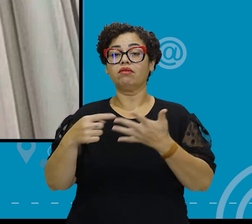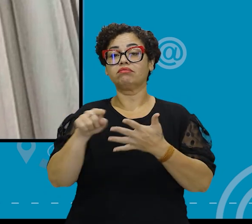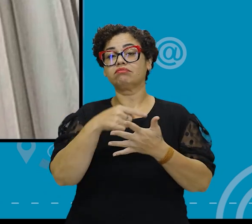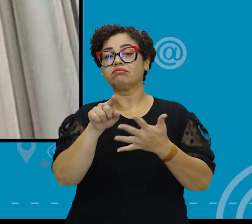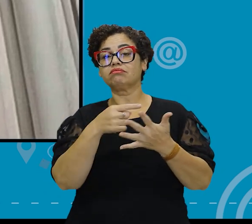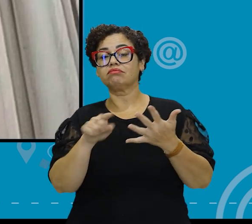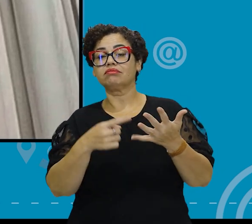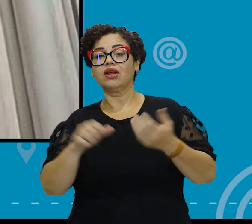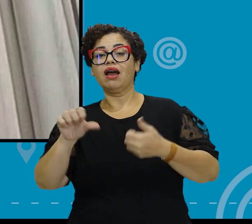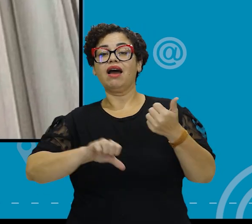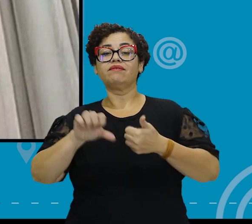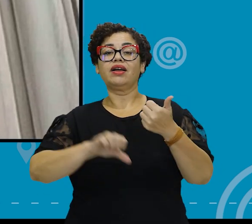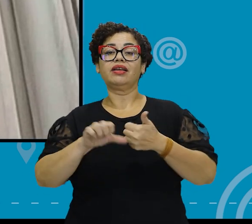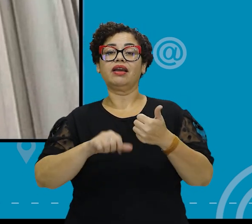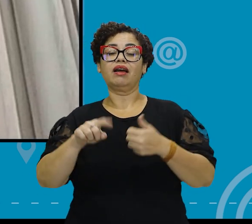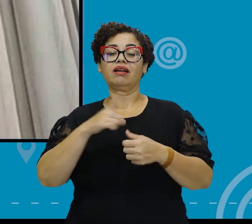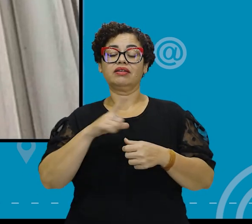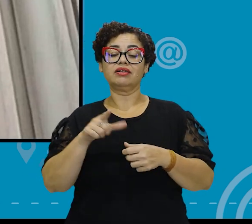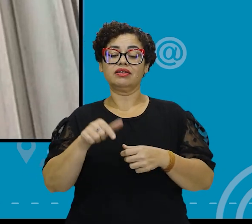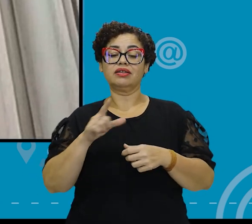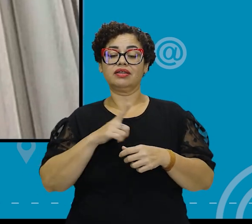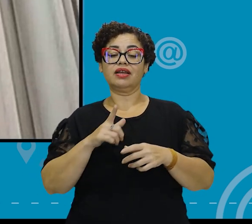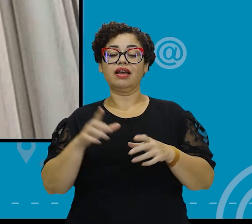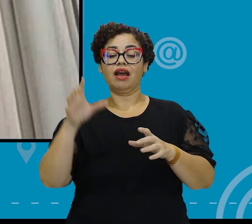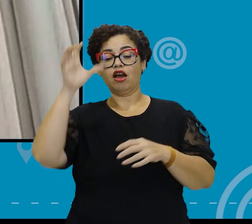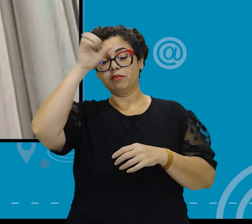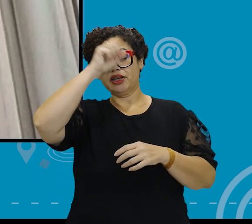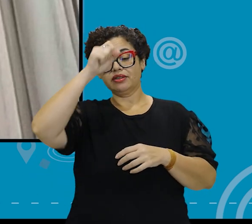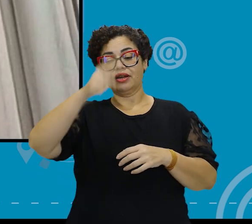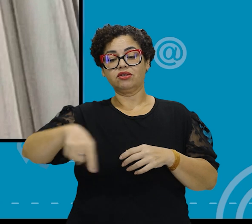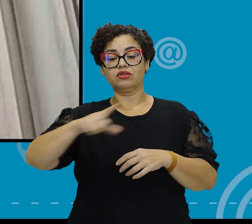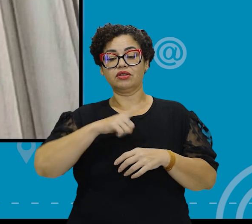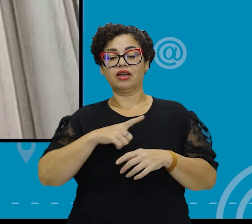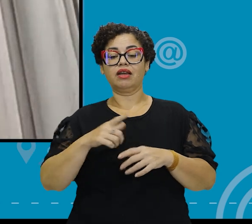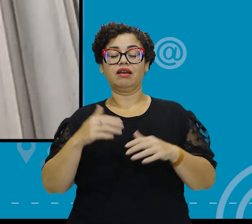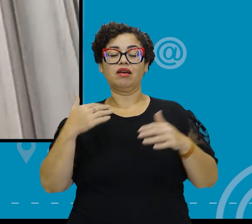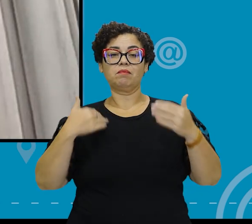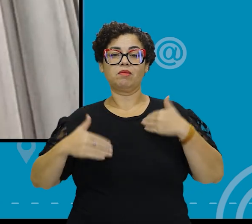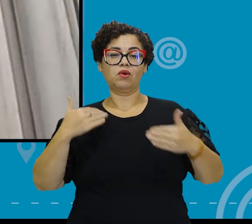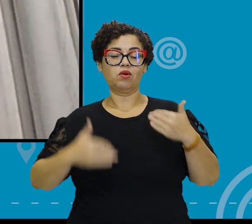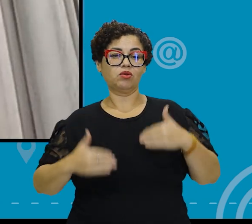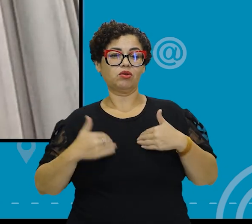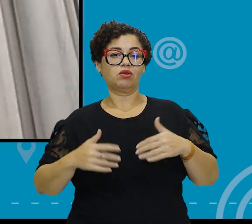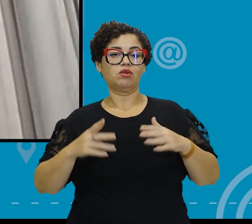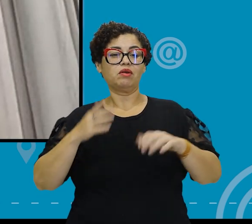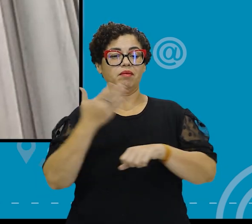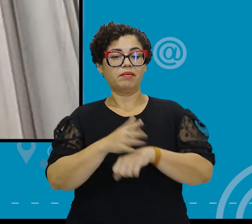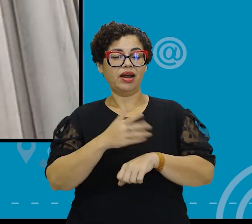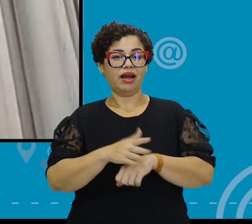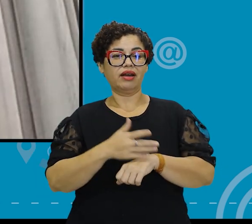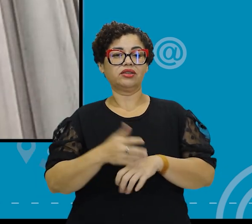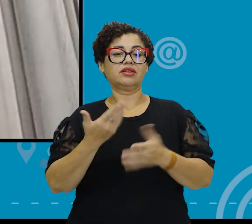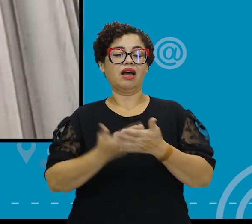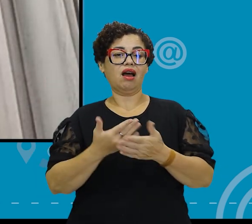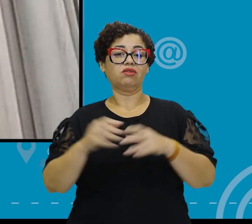critérios para a gente avaliar as aprendizagens motoras, as aprendizagens práticas